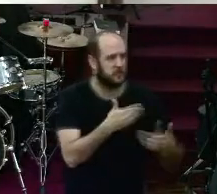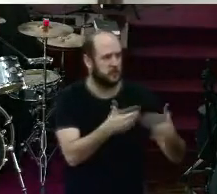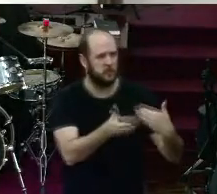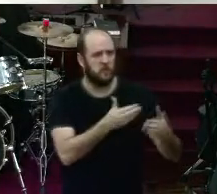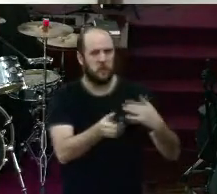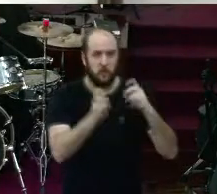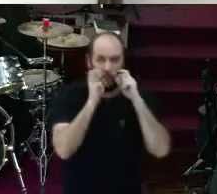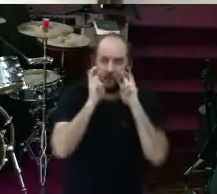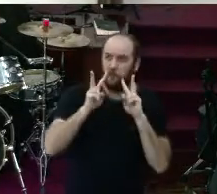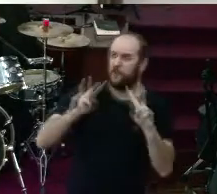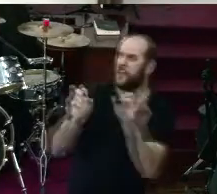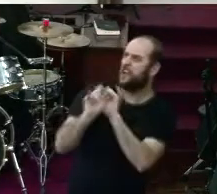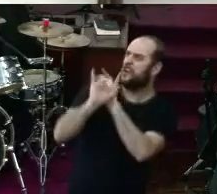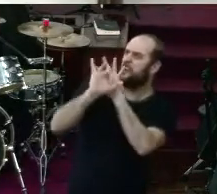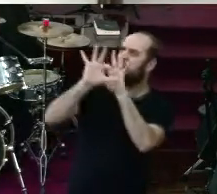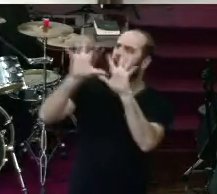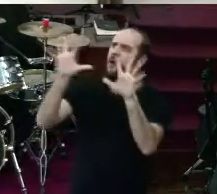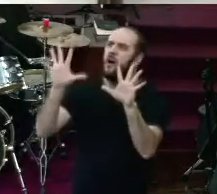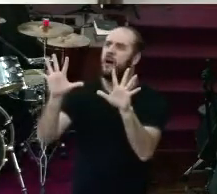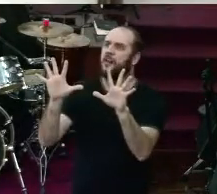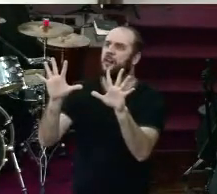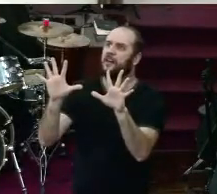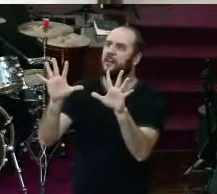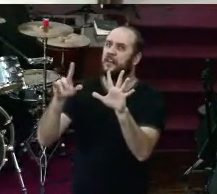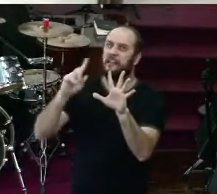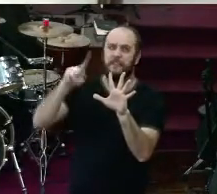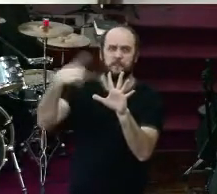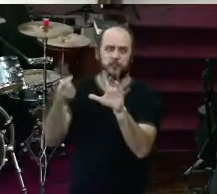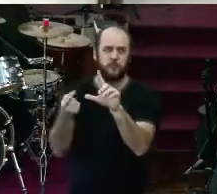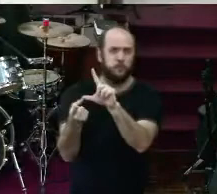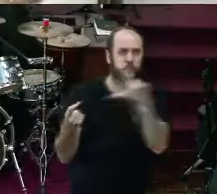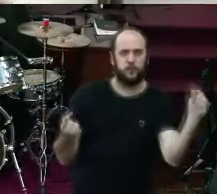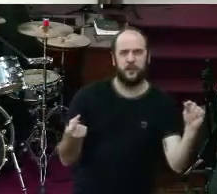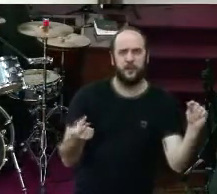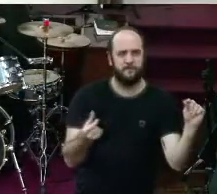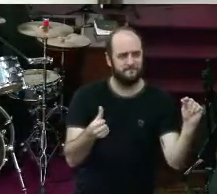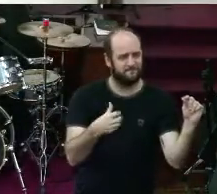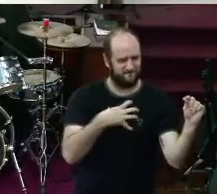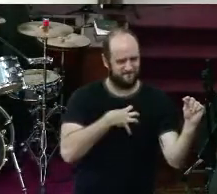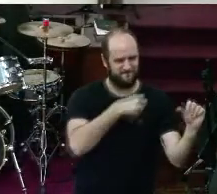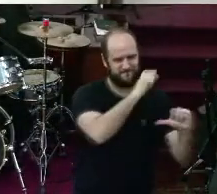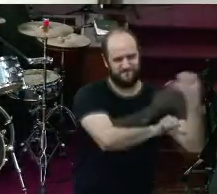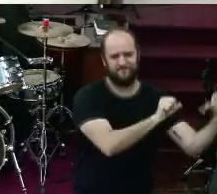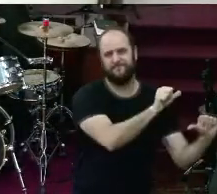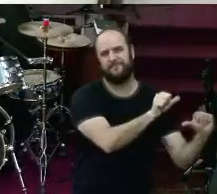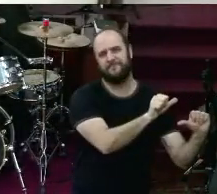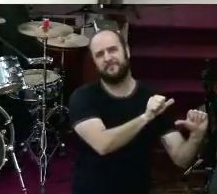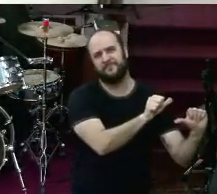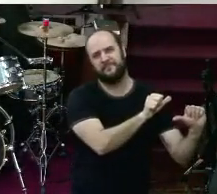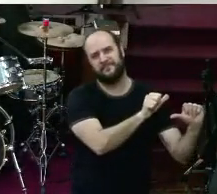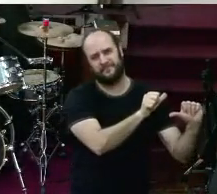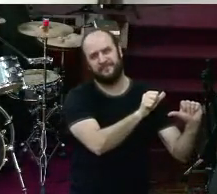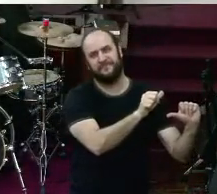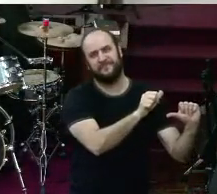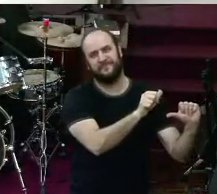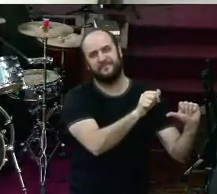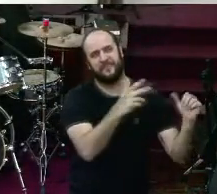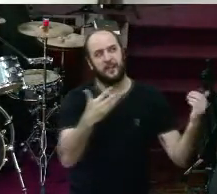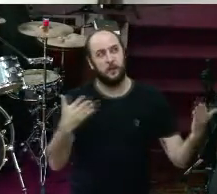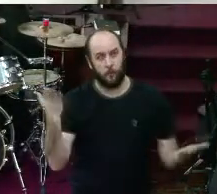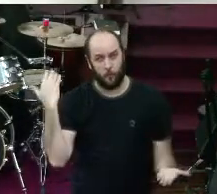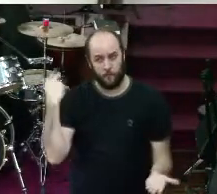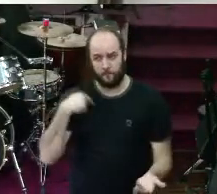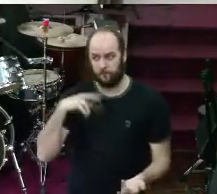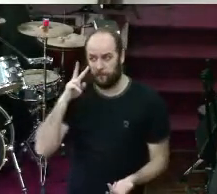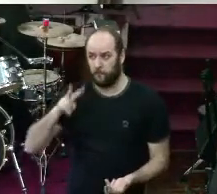Deus possa sair dessa presença, dessa visão, dessa experiência do mesmo jeito como entrou. Ouvindo uma pregação